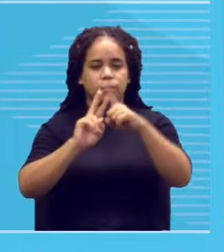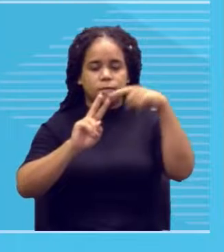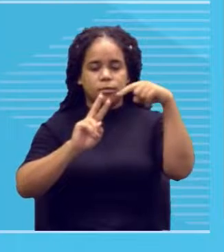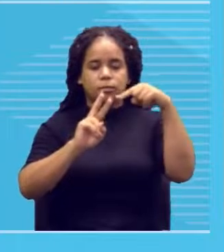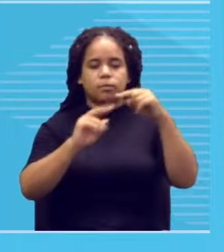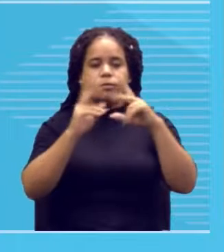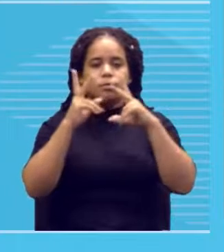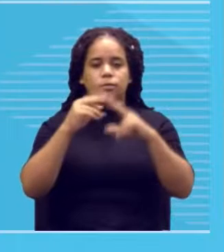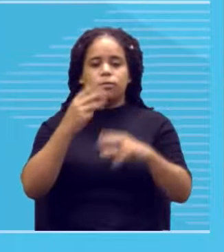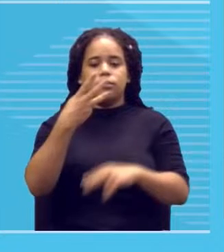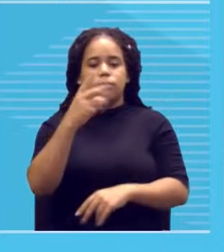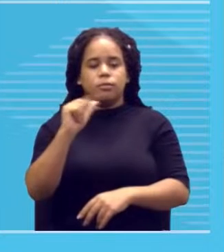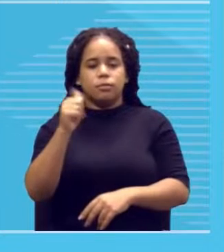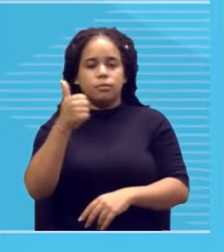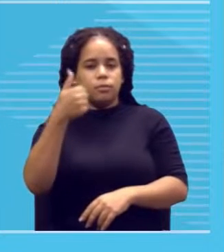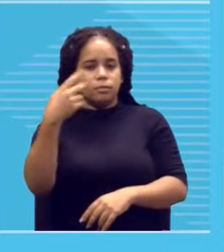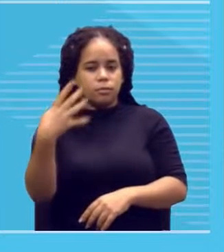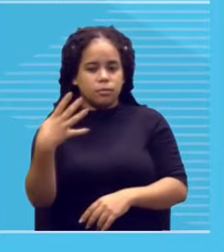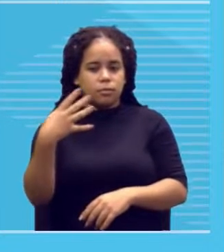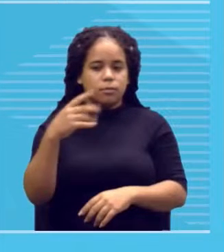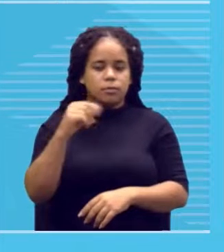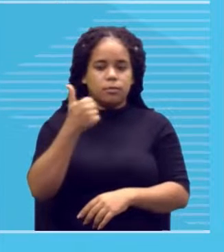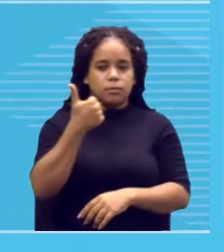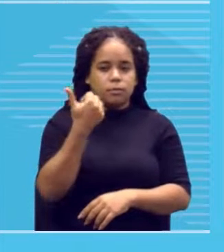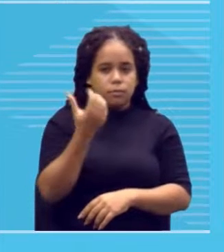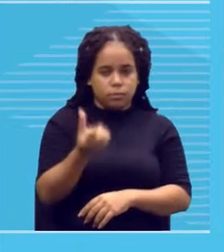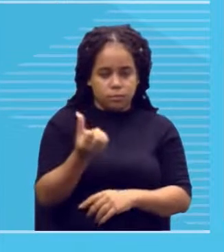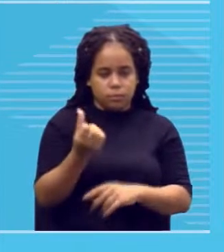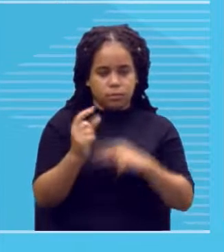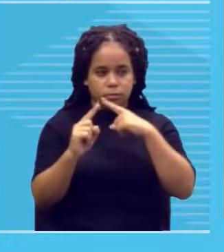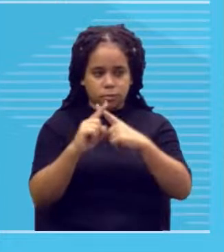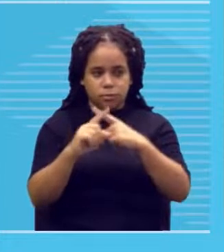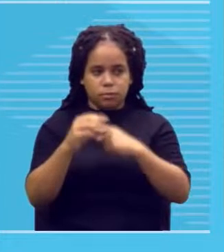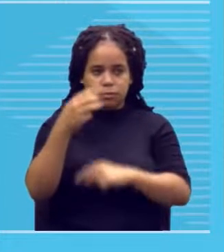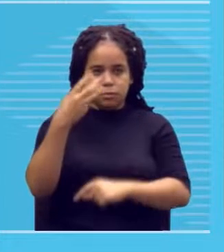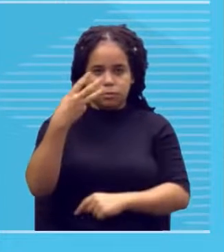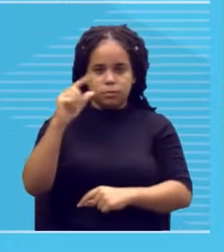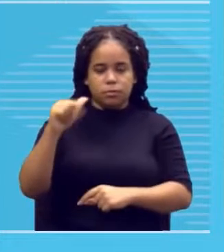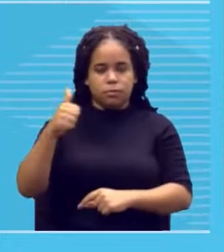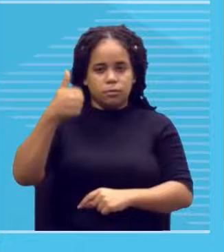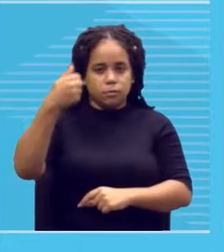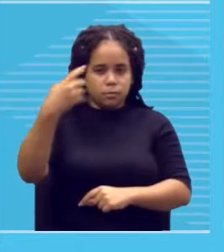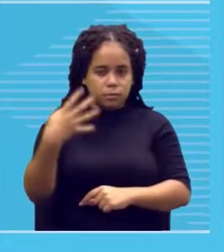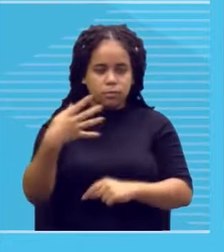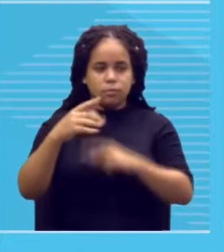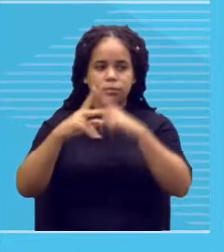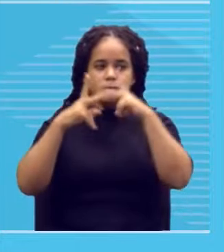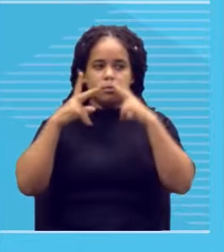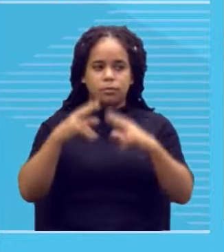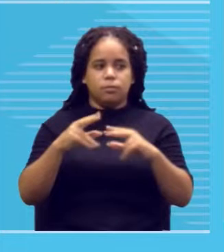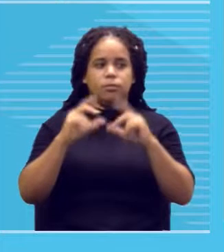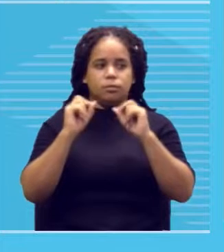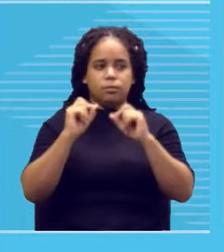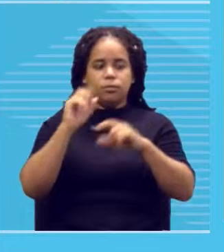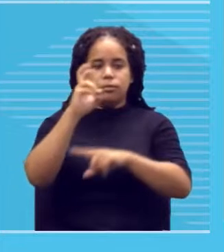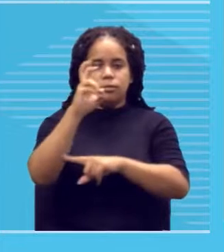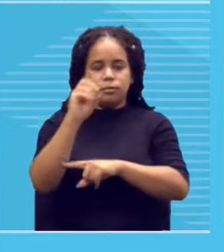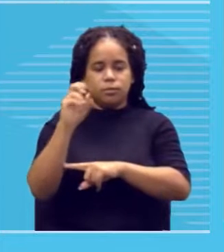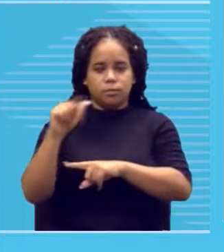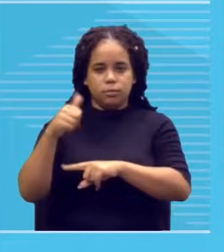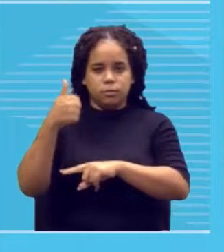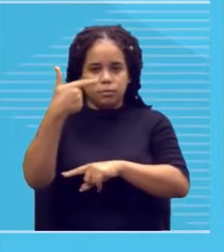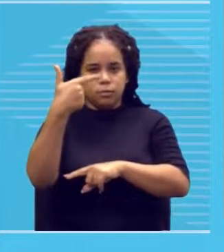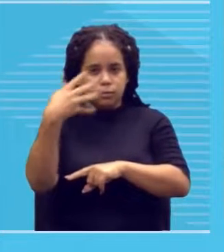3,14 16 x 3,14 e isso é exatamente igual a